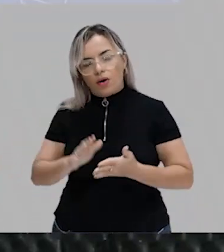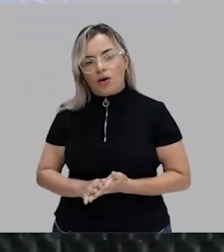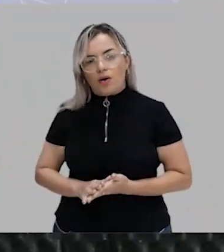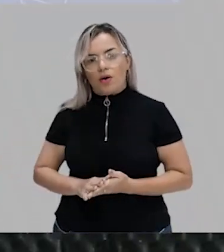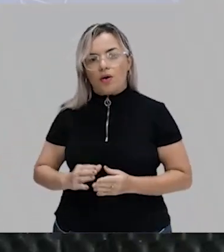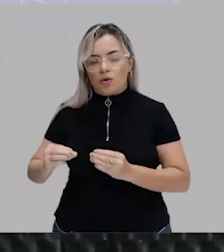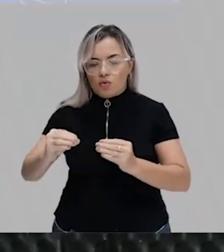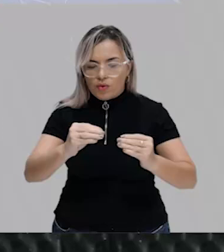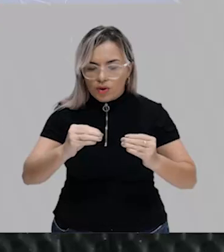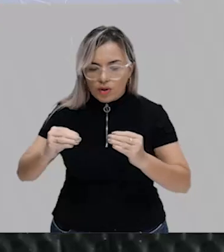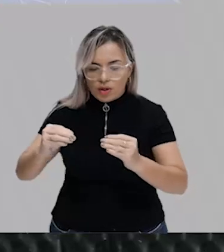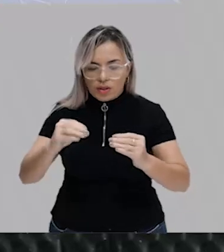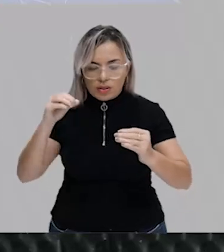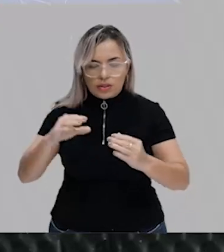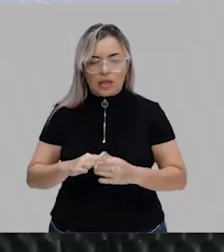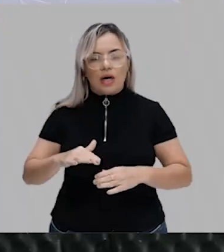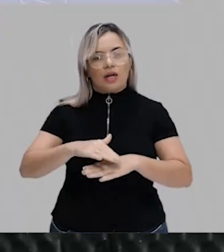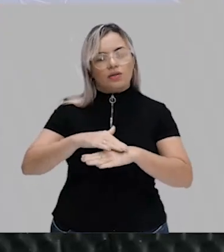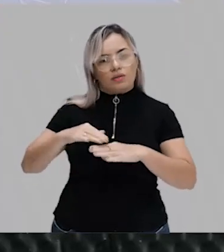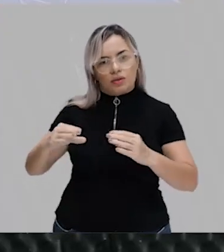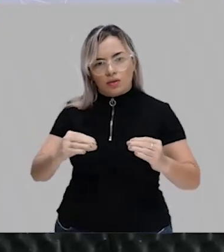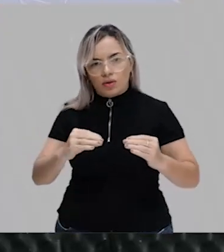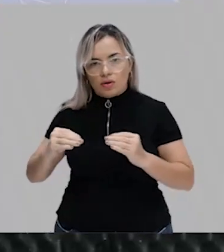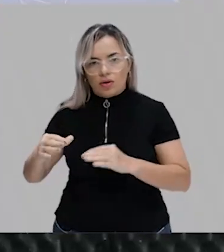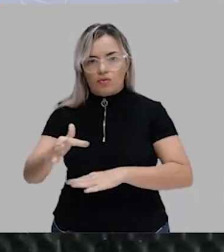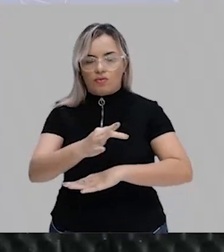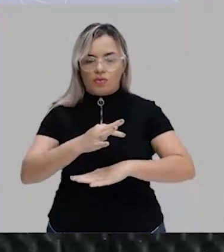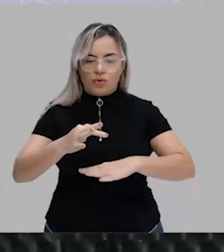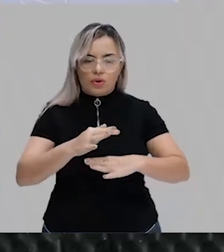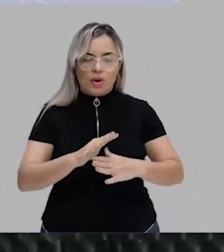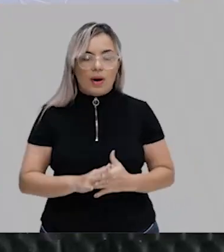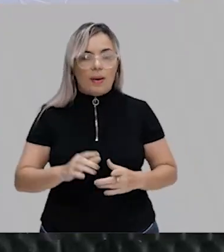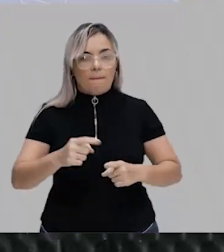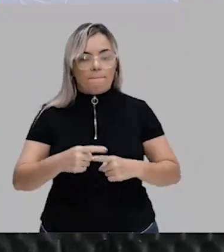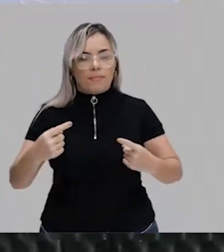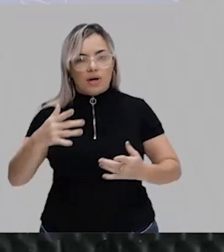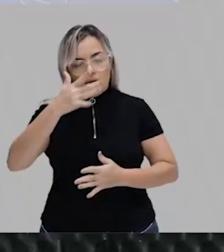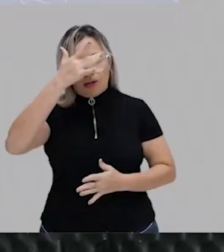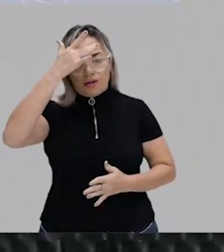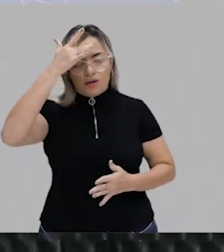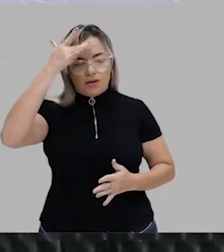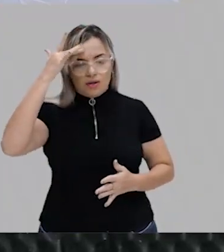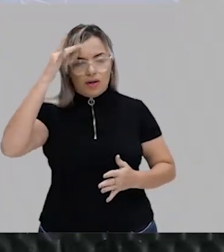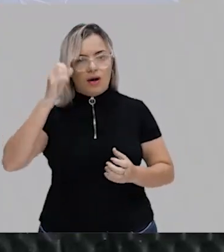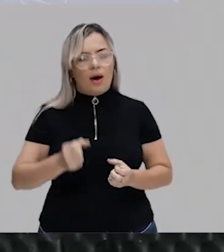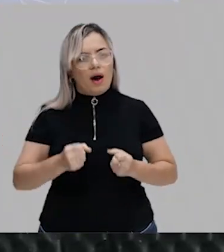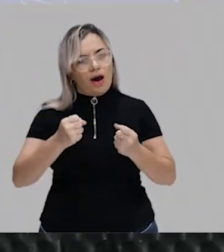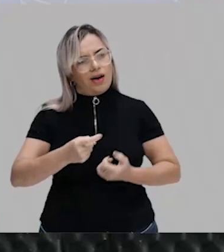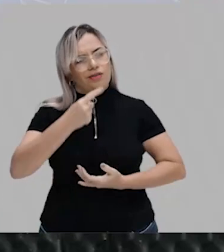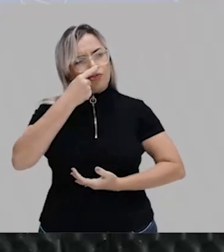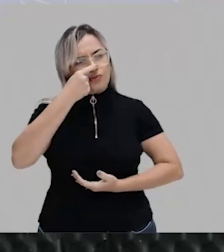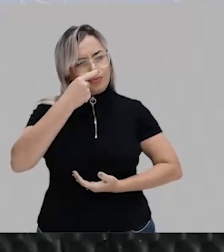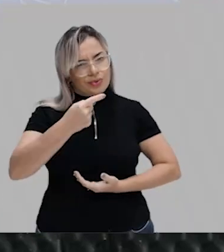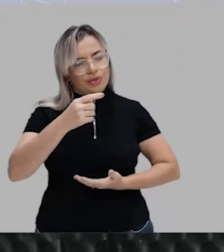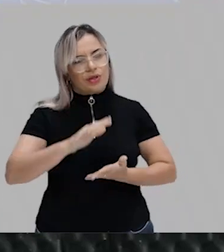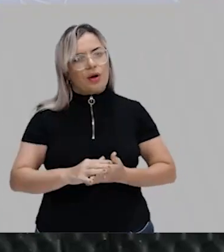formal. Porém, essa pessoa pode te dar uma abertura, te autorizar, né, a falar com